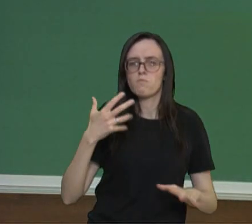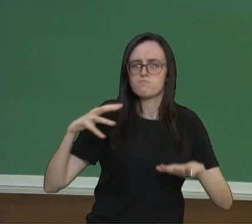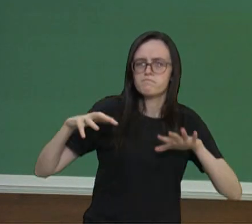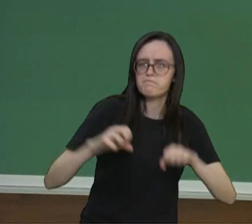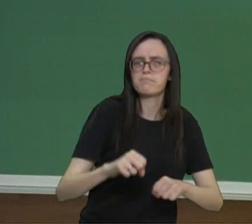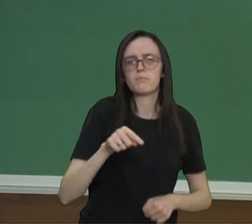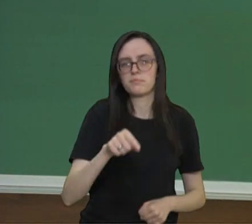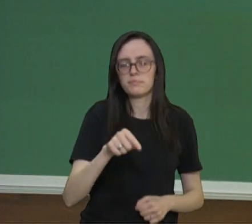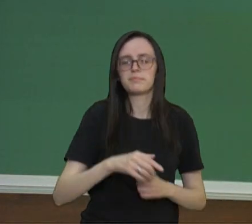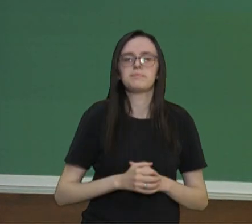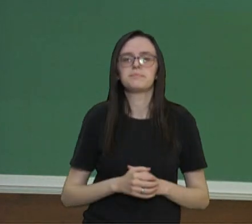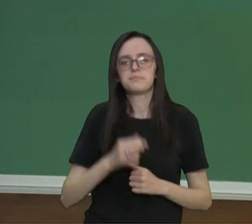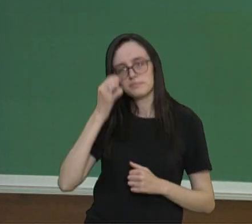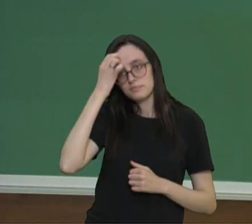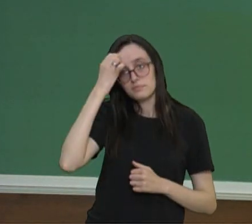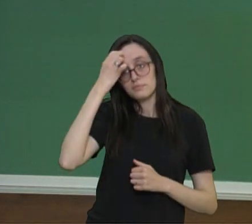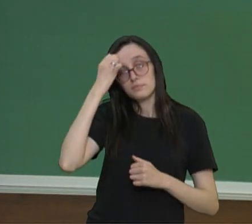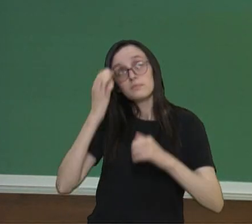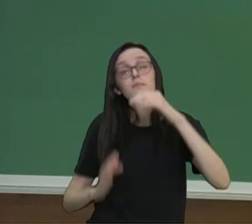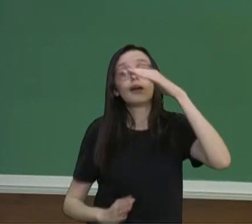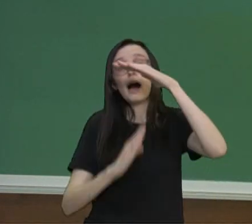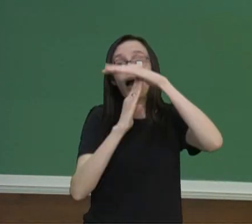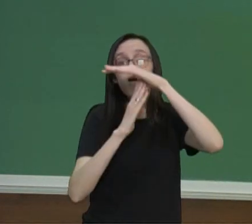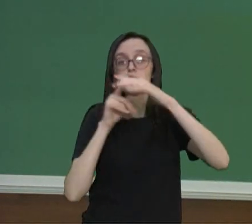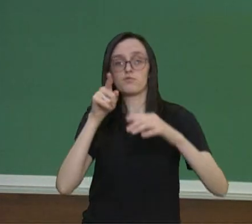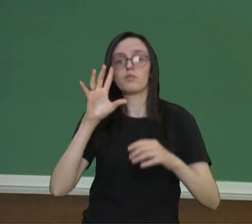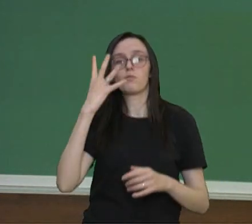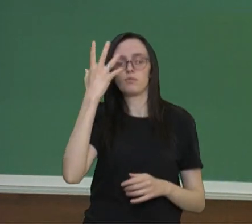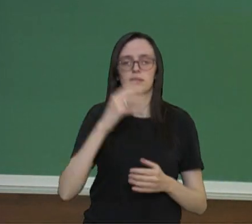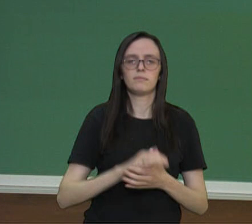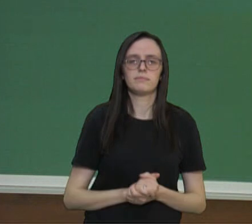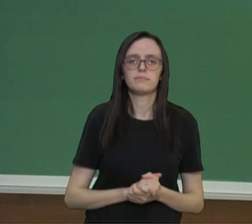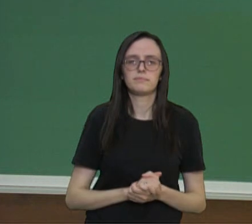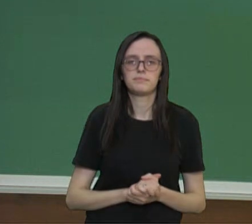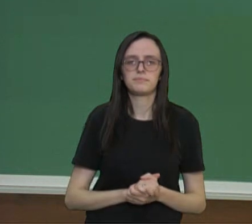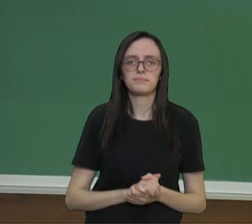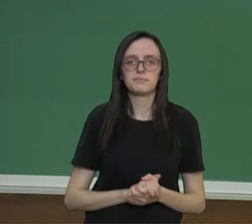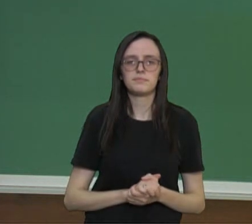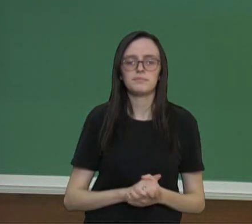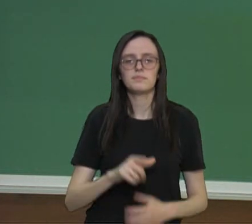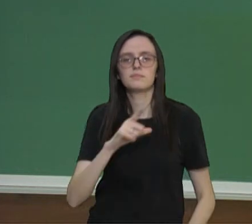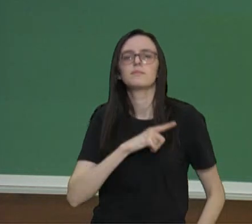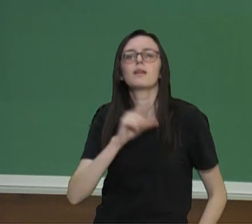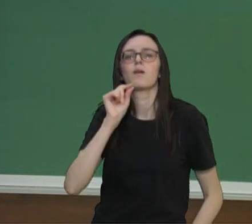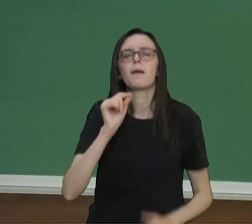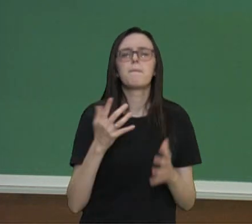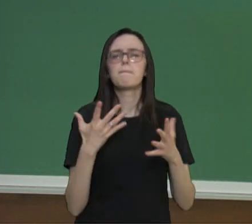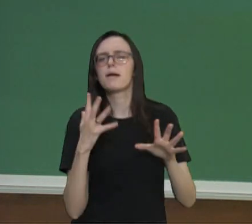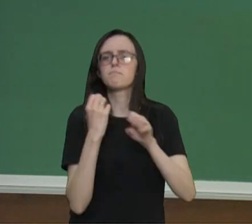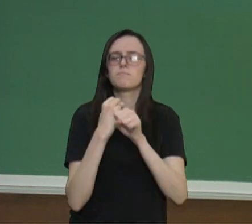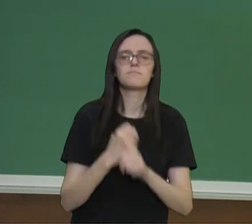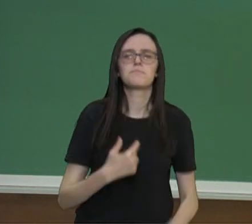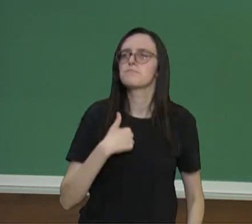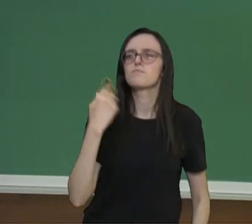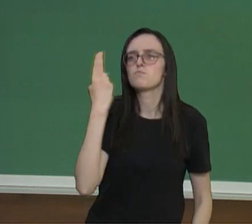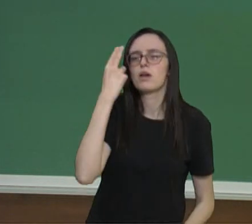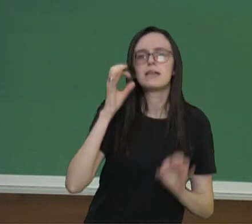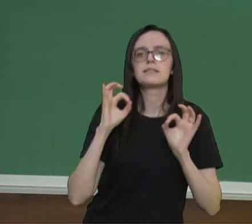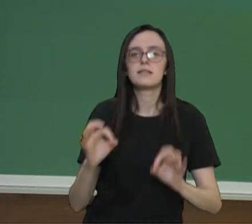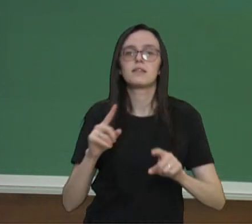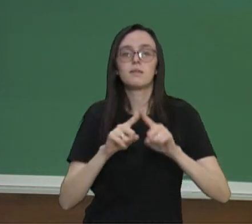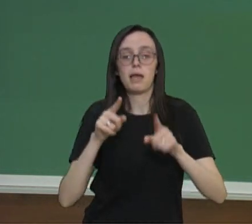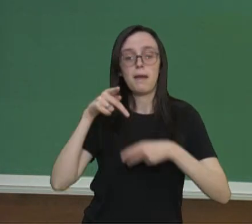aí, em que o auge do Quilombo dos Palmares aconteceu. Há uma estimativa, não tem com precisão, mas